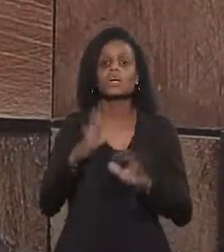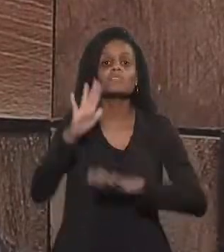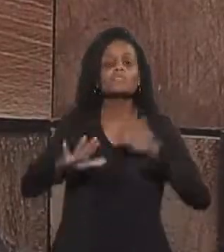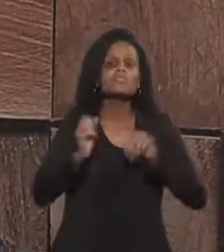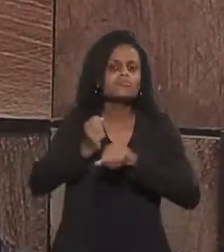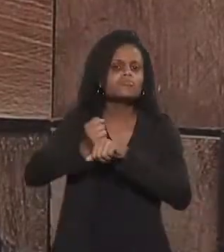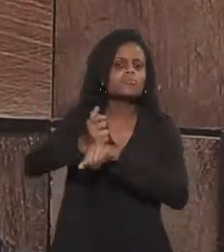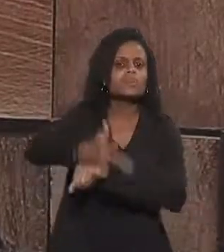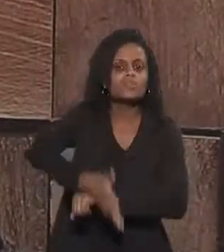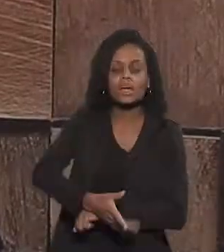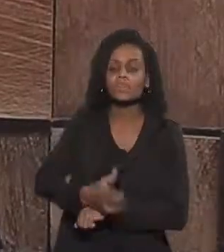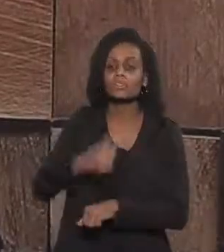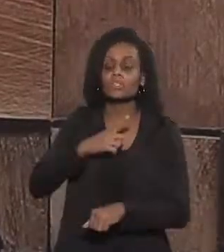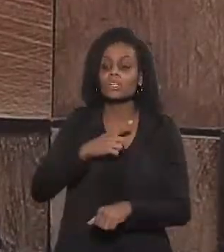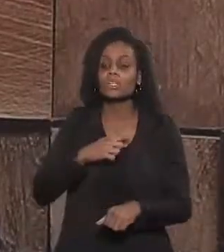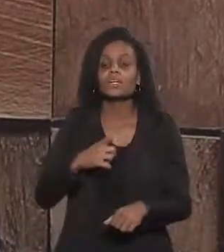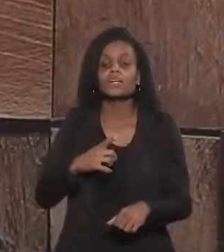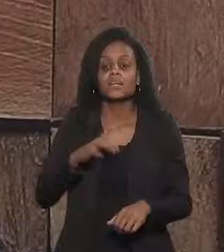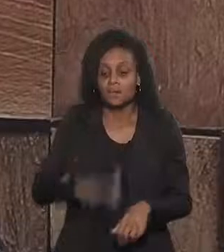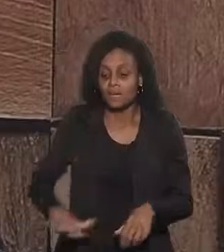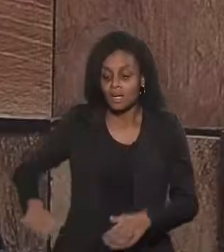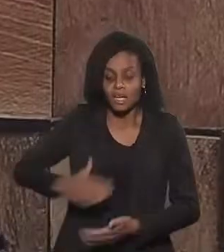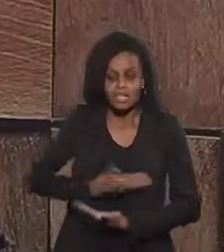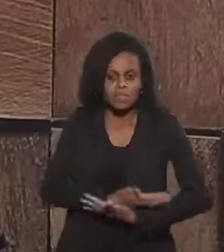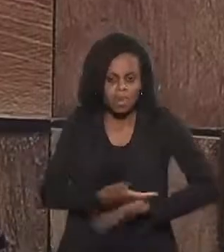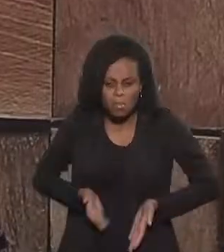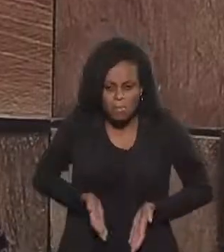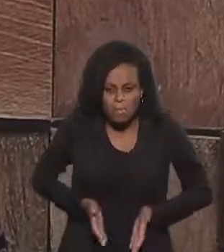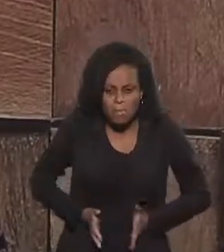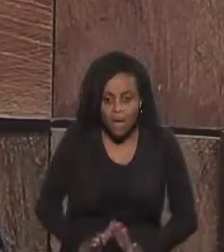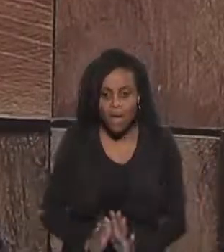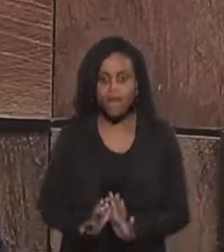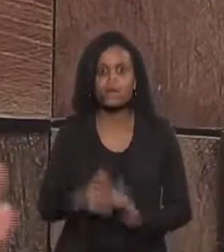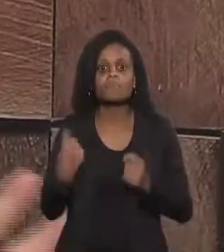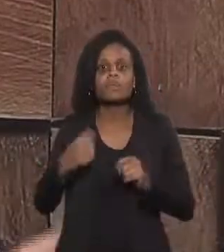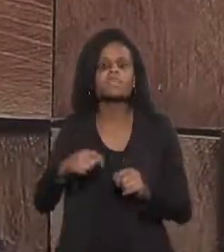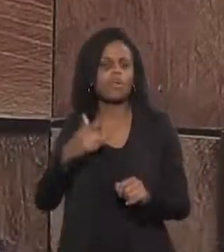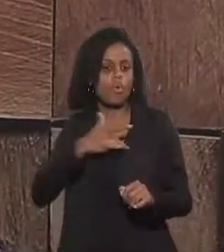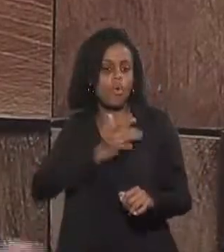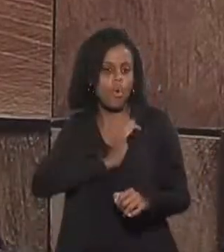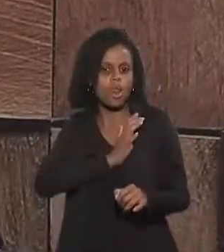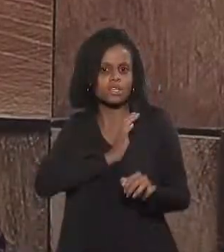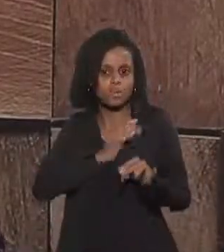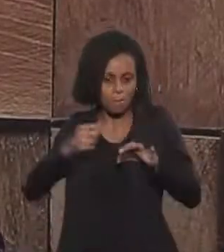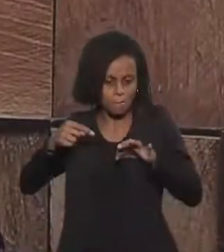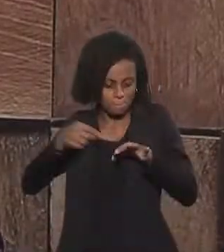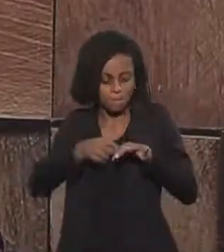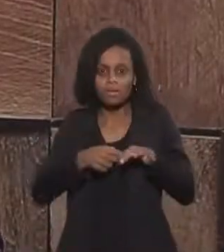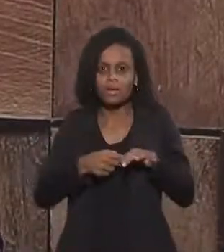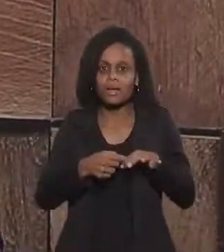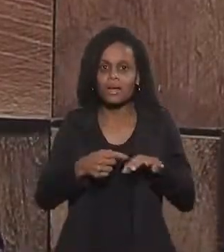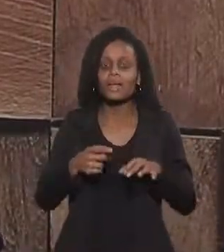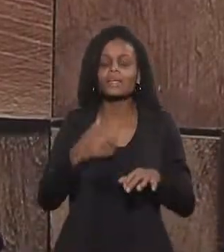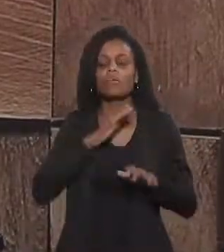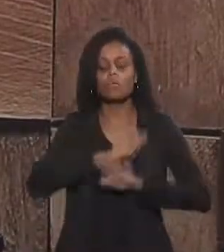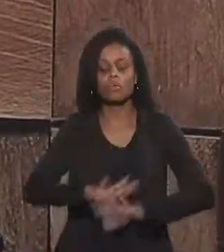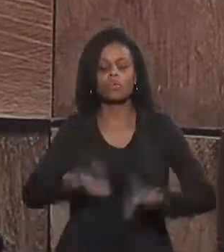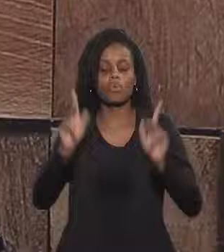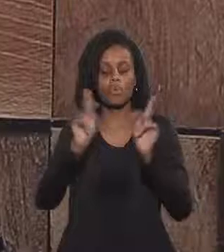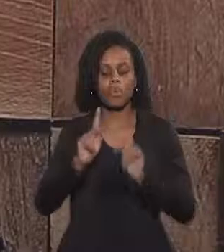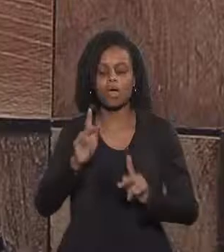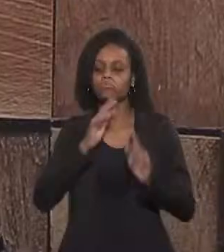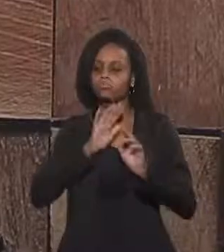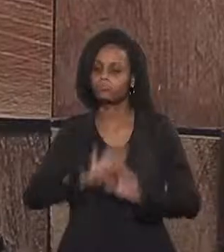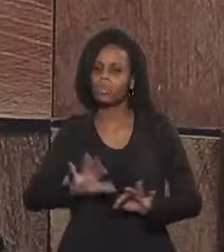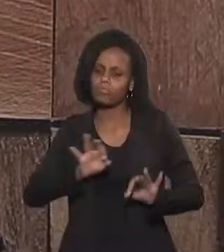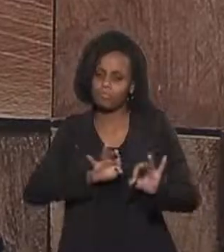Quantas vezes de madrugada tinha que a criança nasceu com os vasos de transporte, tinha que abrir um buraco dentro do coração, a gente estava lá calminha. E aí, depois, isso